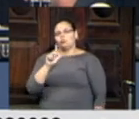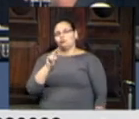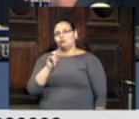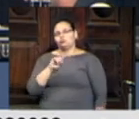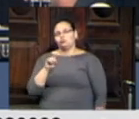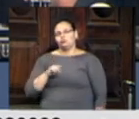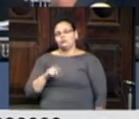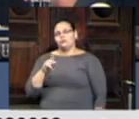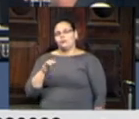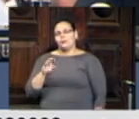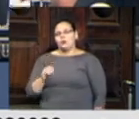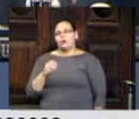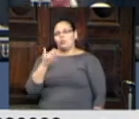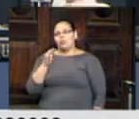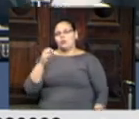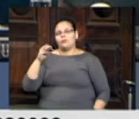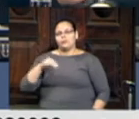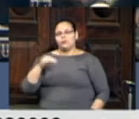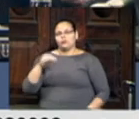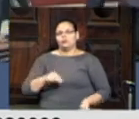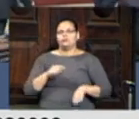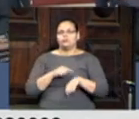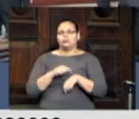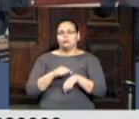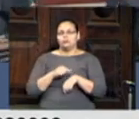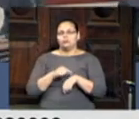Vossa Excelência dispõe de 10 minutos regimentais.